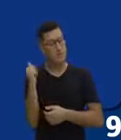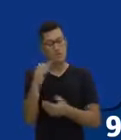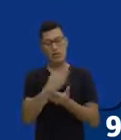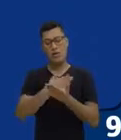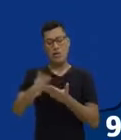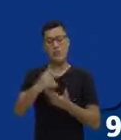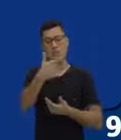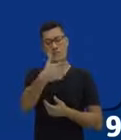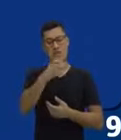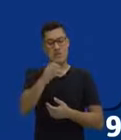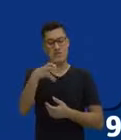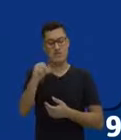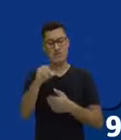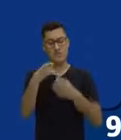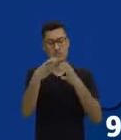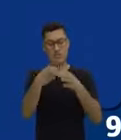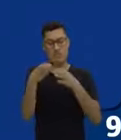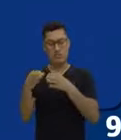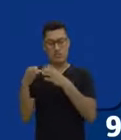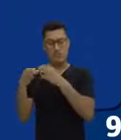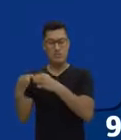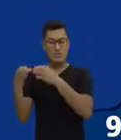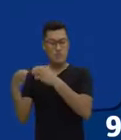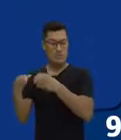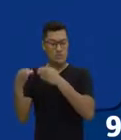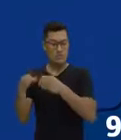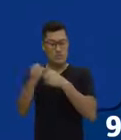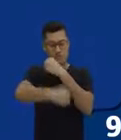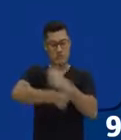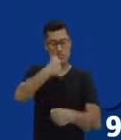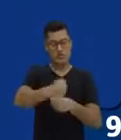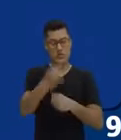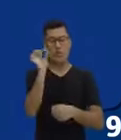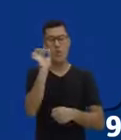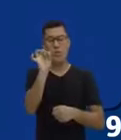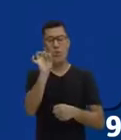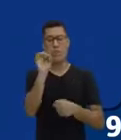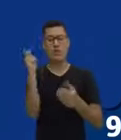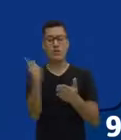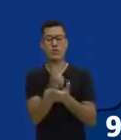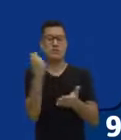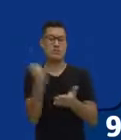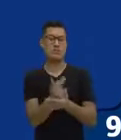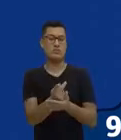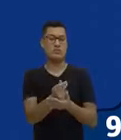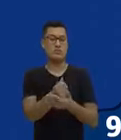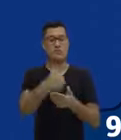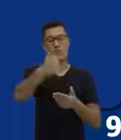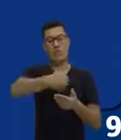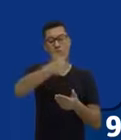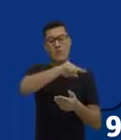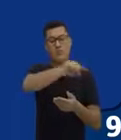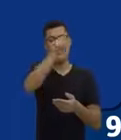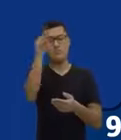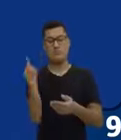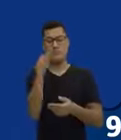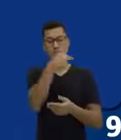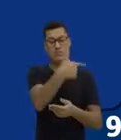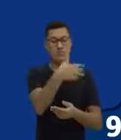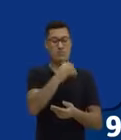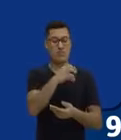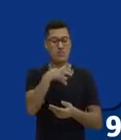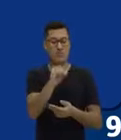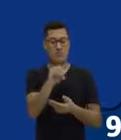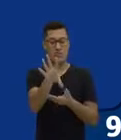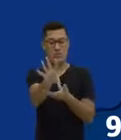200. A cada ano vai ser triplicada. Então, o que acontece? Ao passar do primeiro para o segundo ano, eu vou pegar